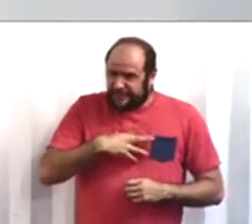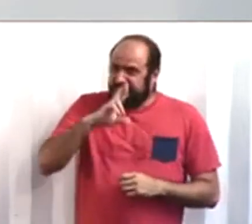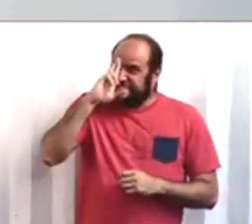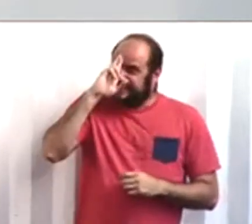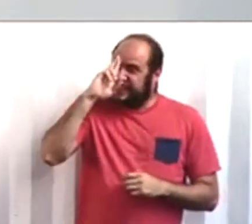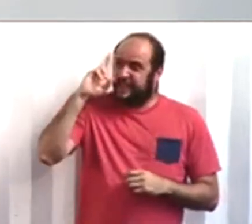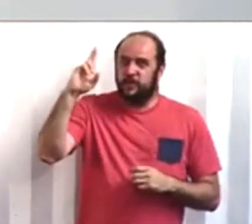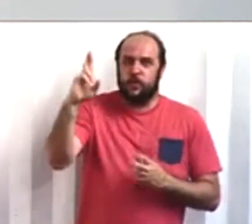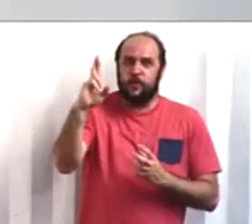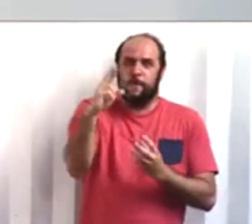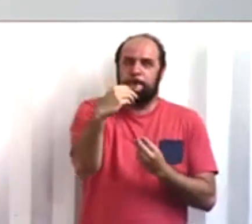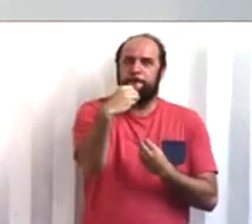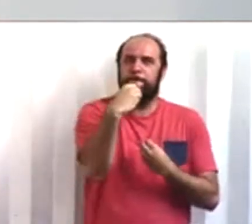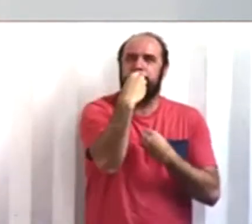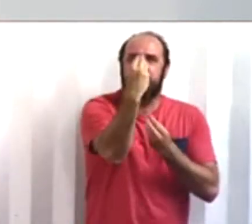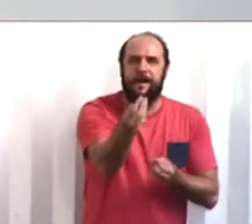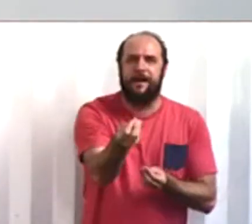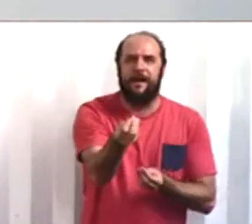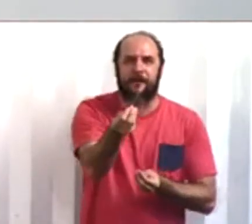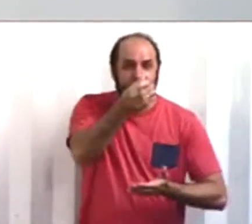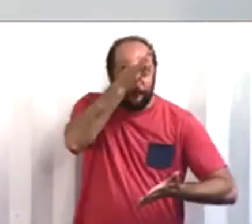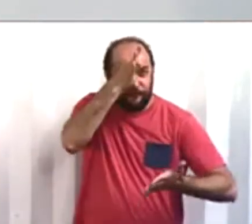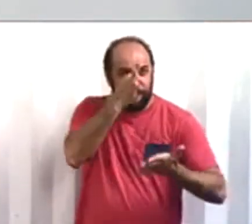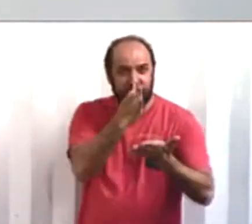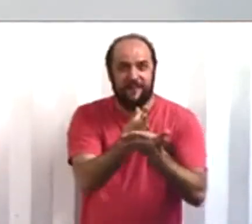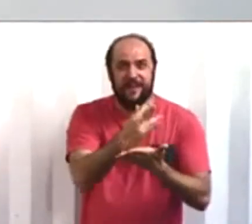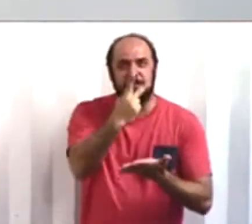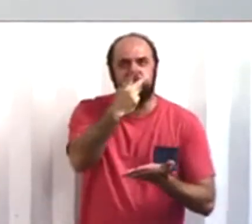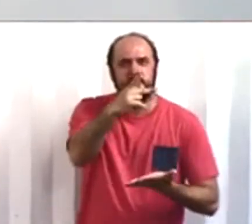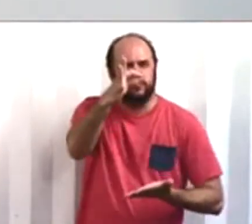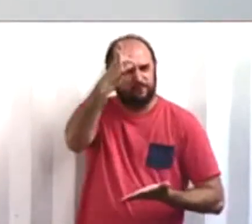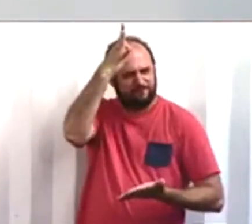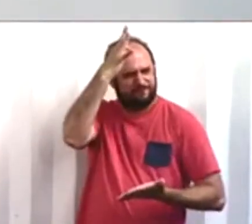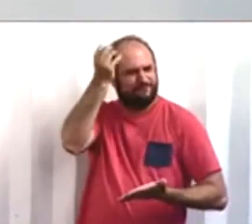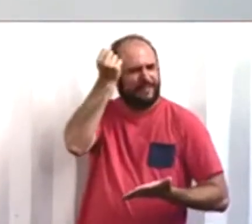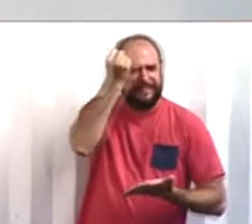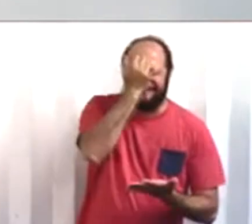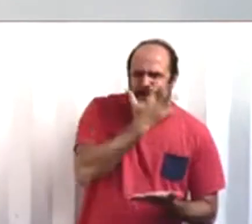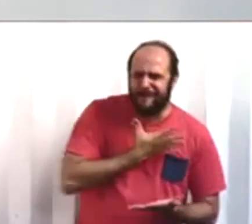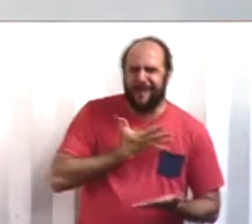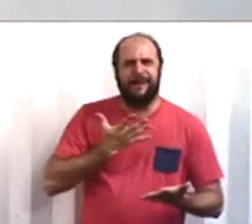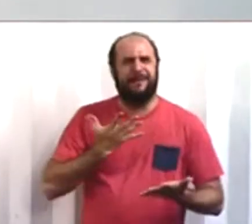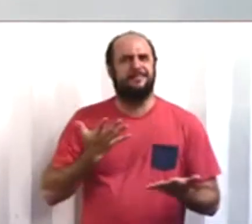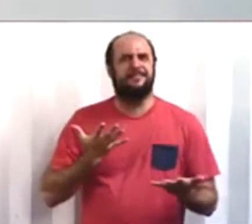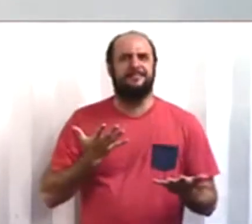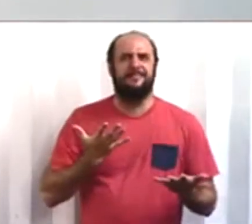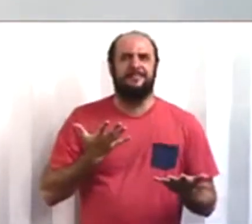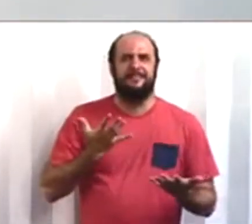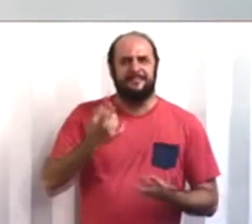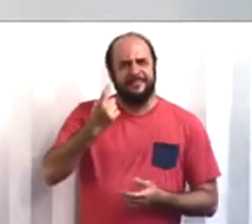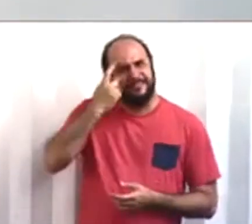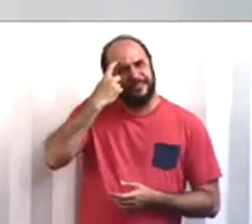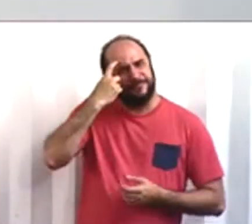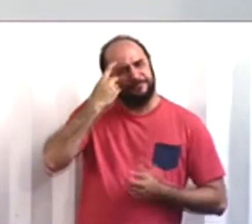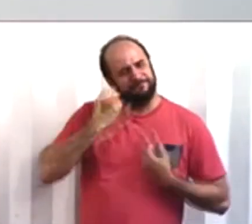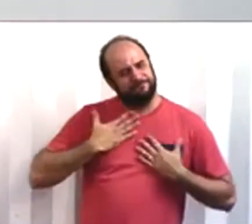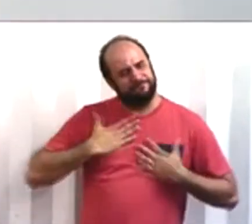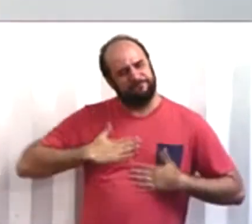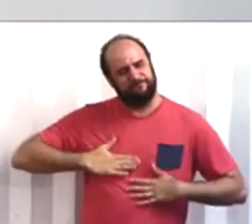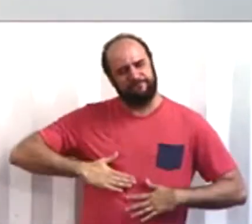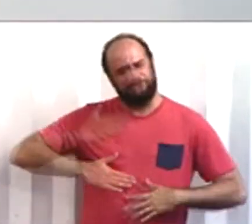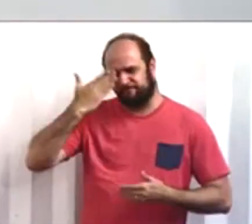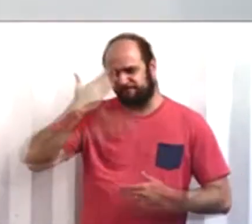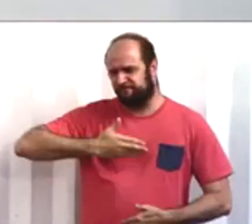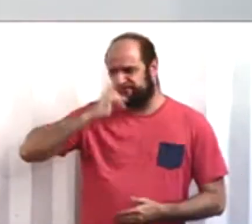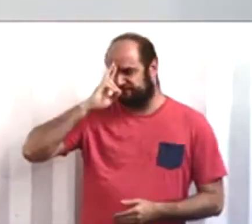Senhor, que tem a ver com fé, com espiritualidade, com graça, com consciência tranquila diante de